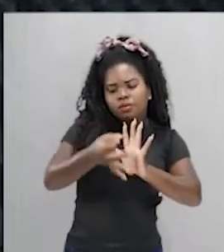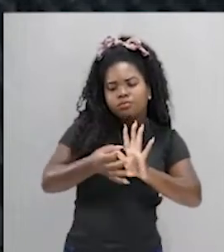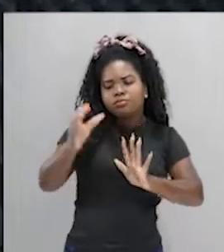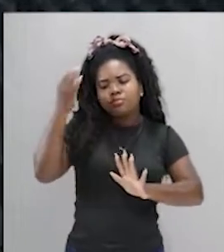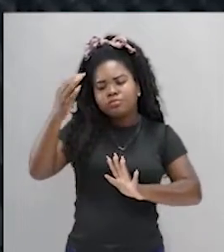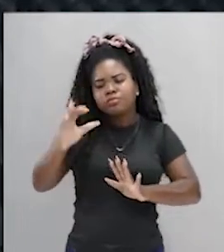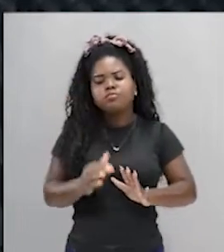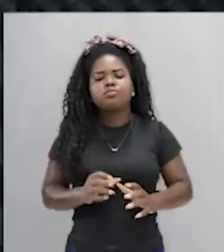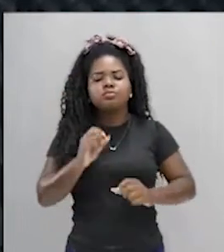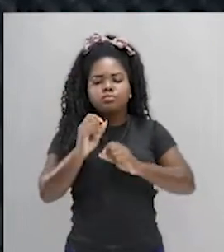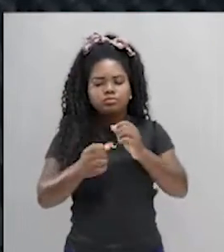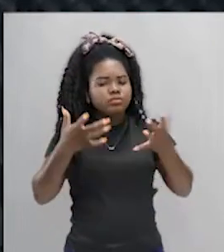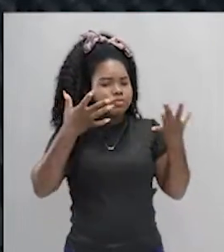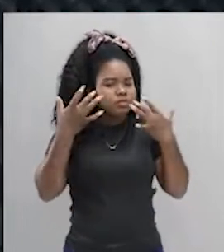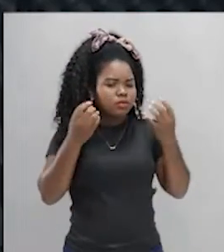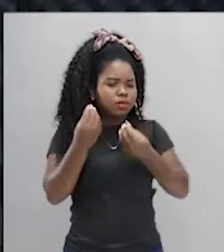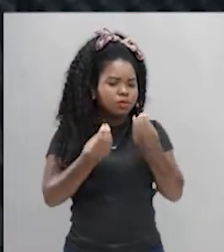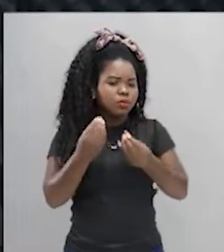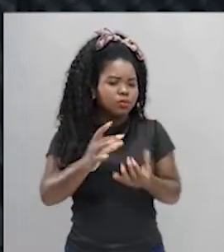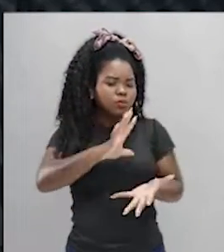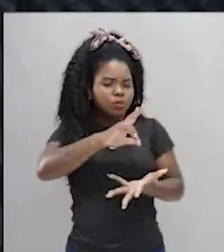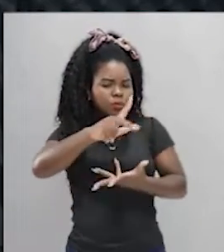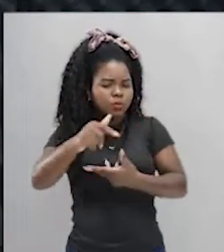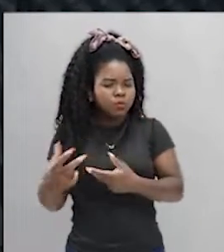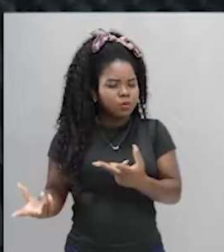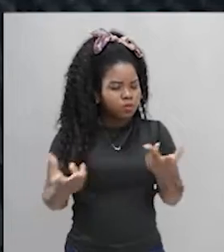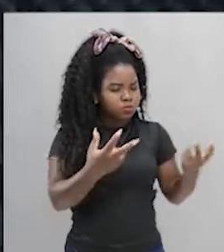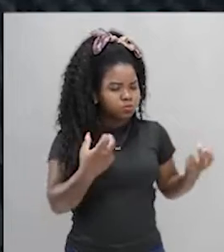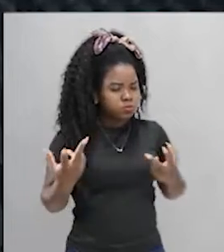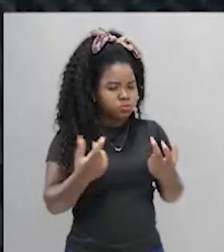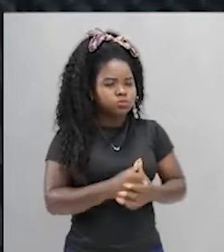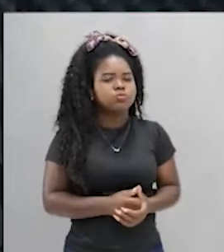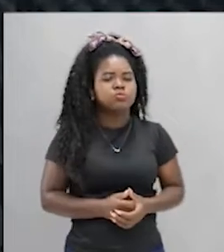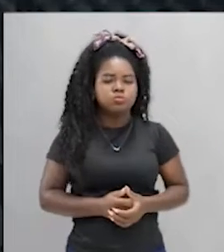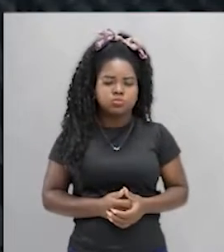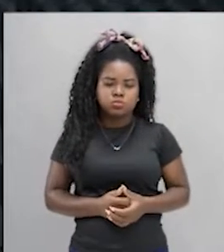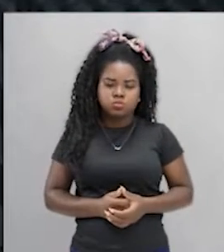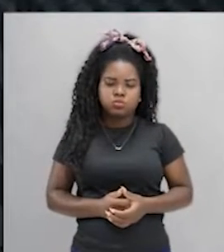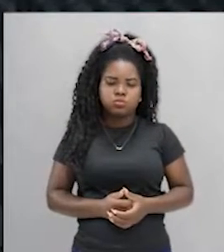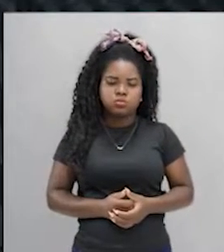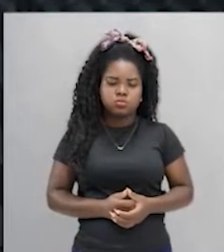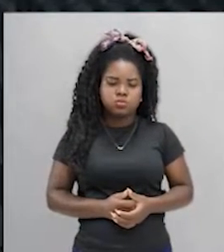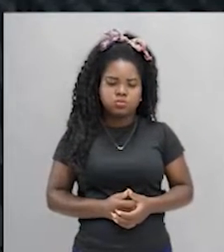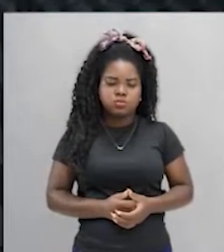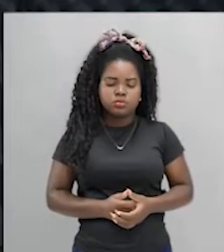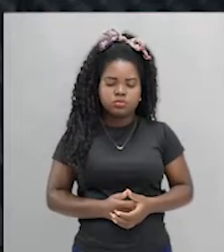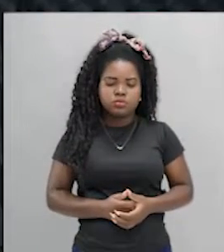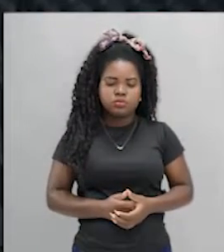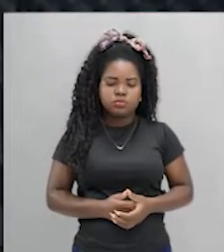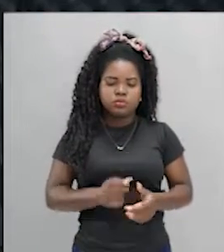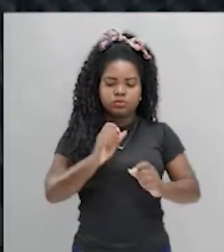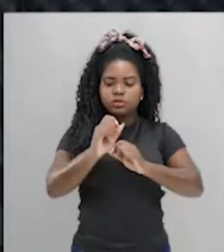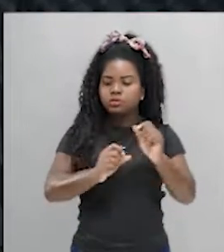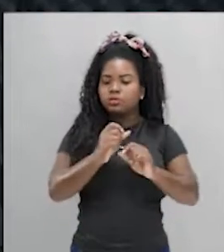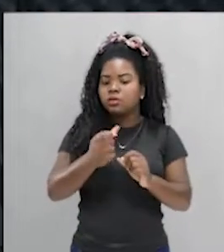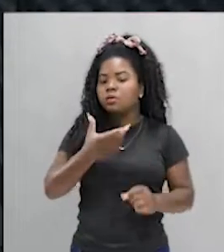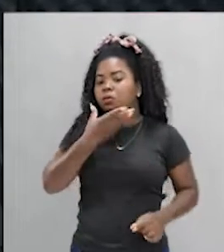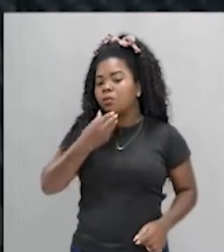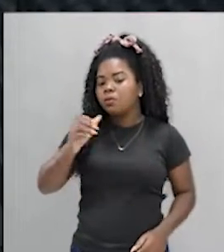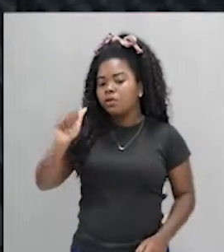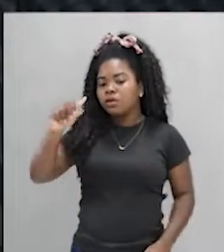o mundo ocidental vê isso. A figura mais importante, que é o criador do conceito do teatro da crueldade, é o Antonin